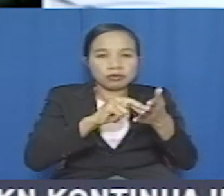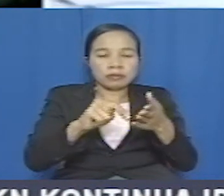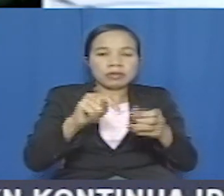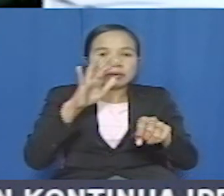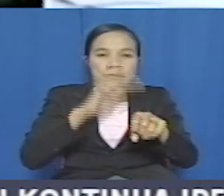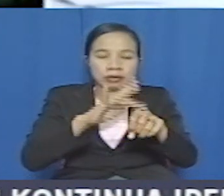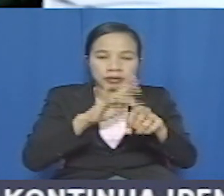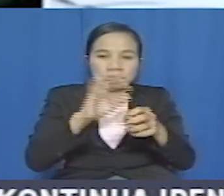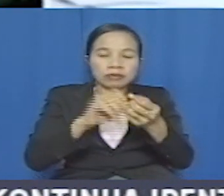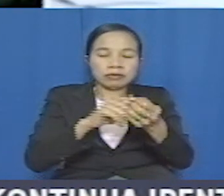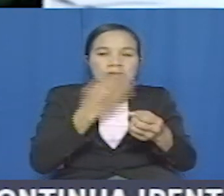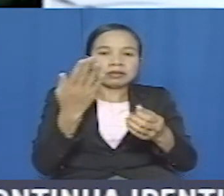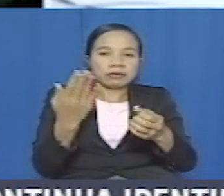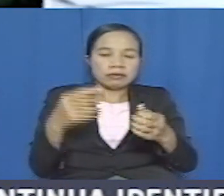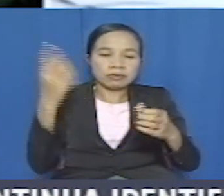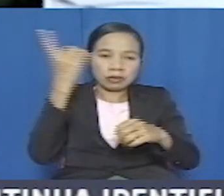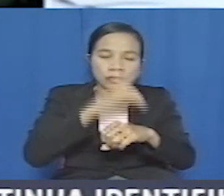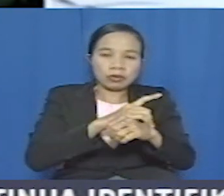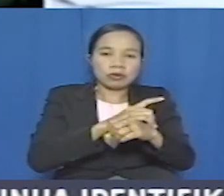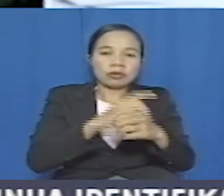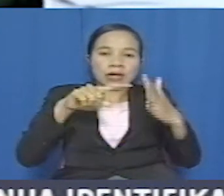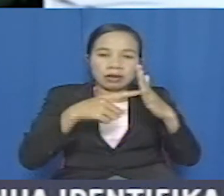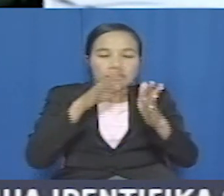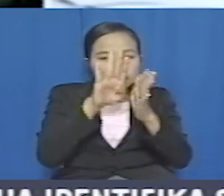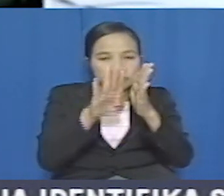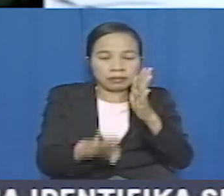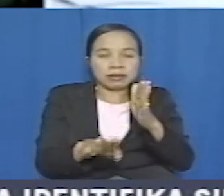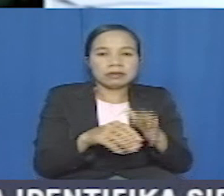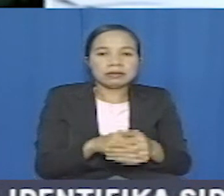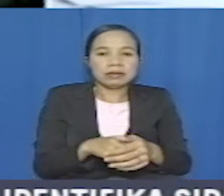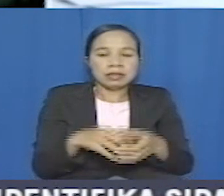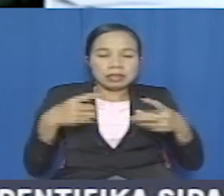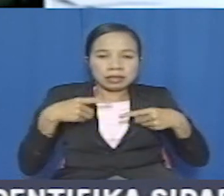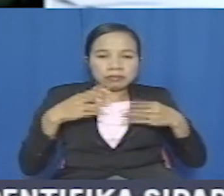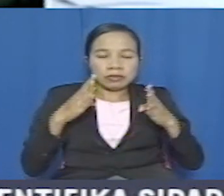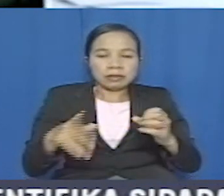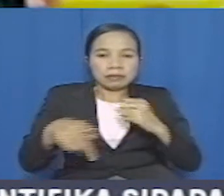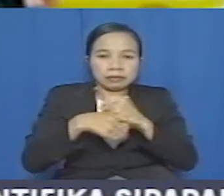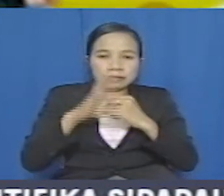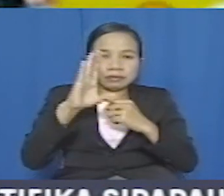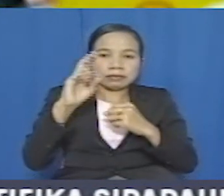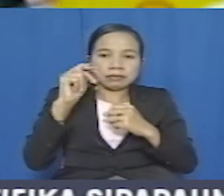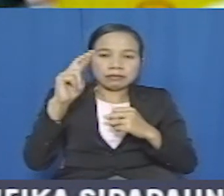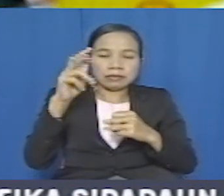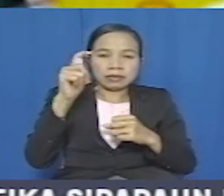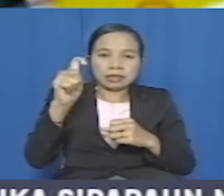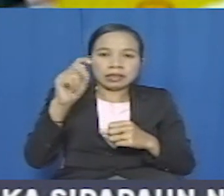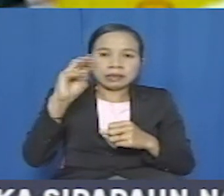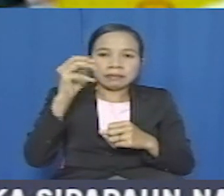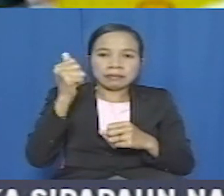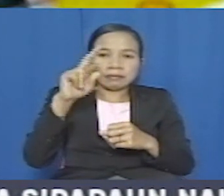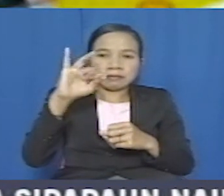caso infectado COVID-19, cada loro menos. Deputada CNRT, Maria Teresina Vega